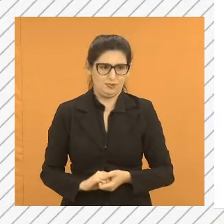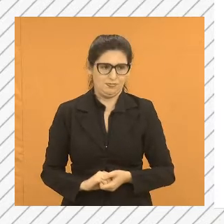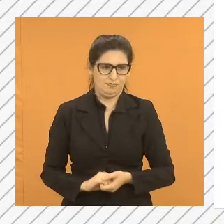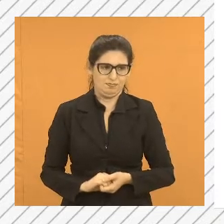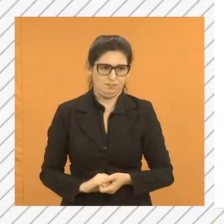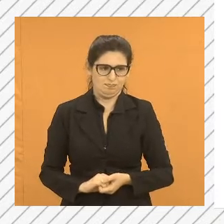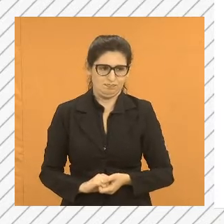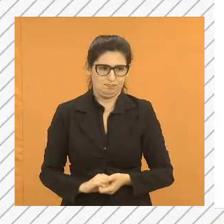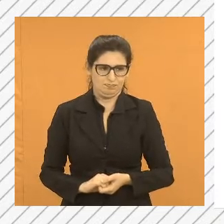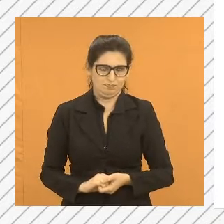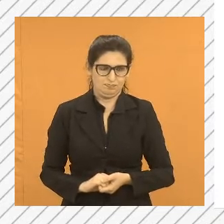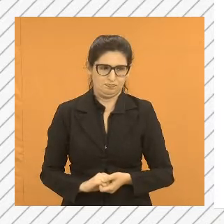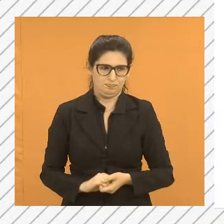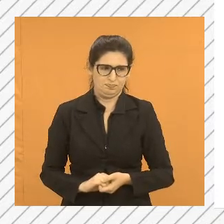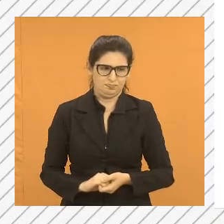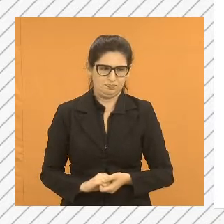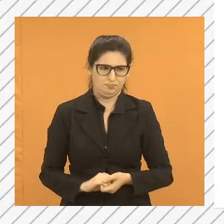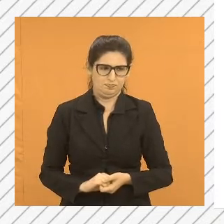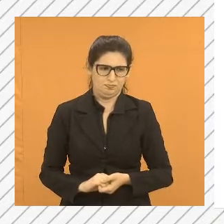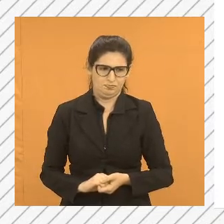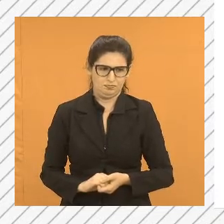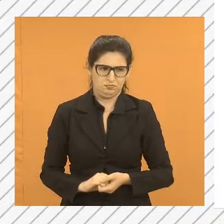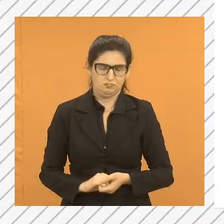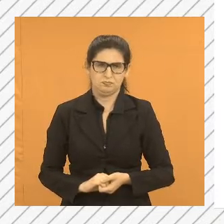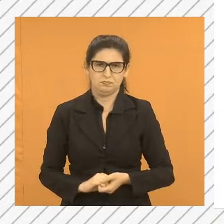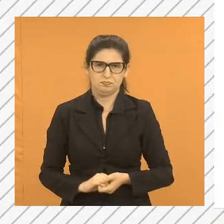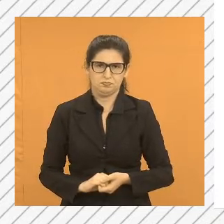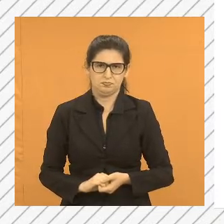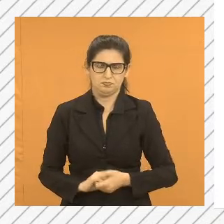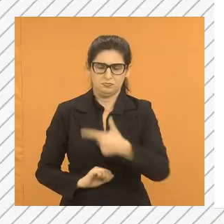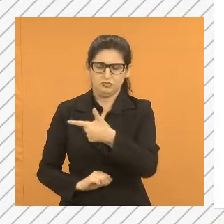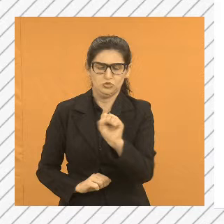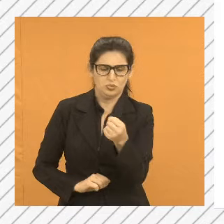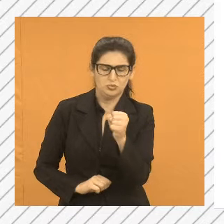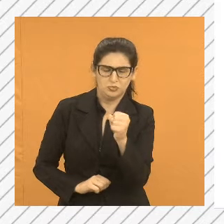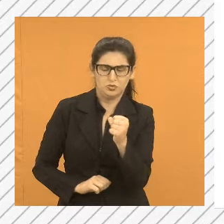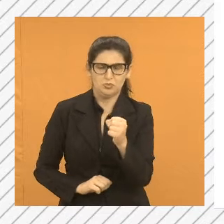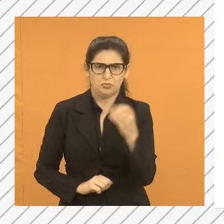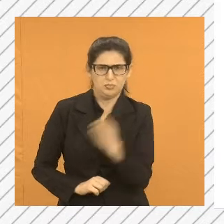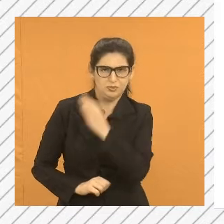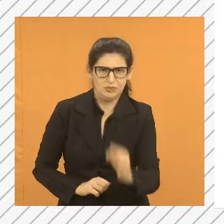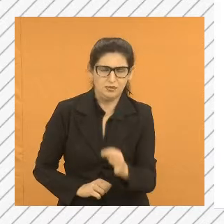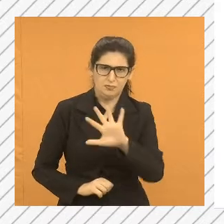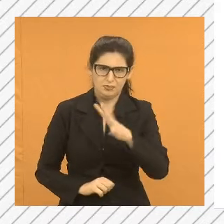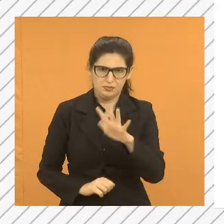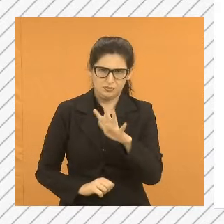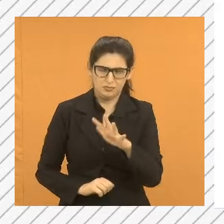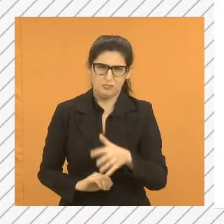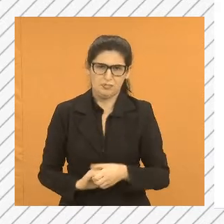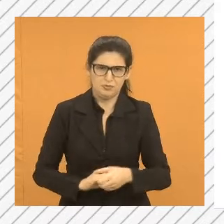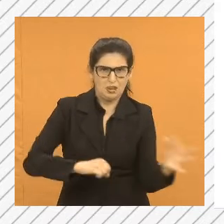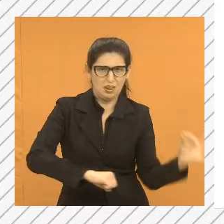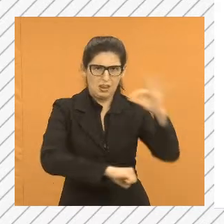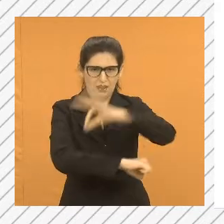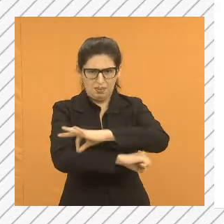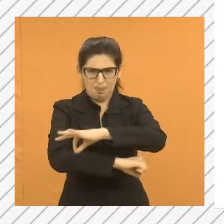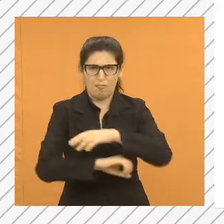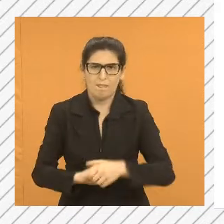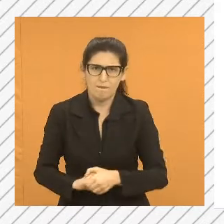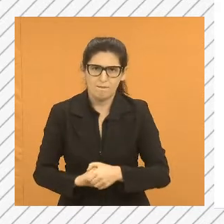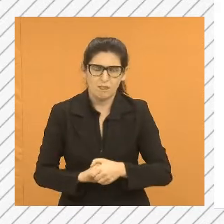houve um incremento de cerca de 28%, mais ou menos, no número de